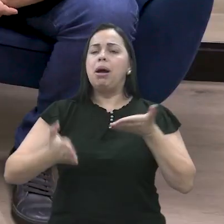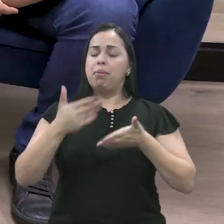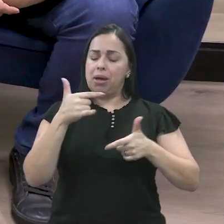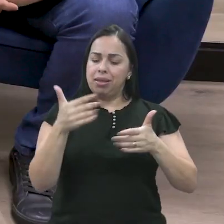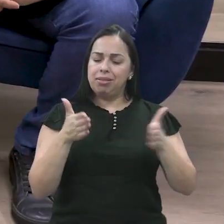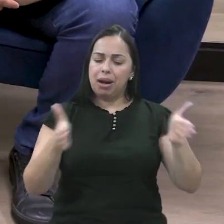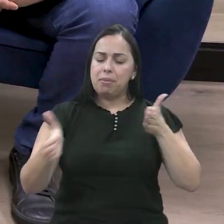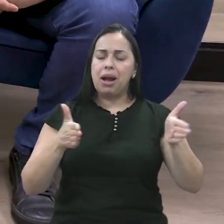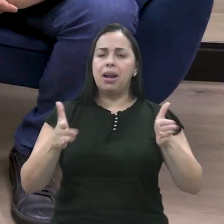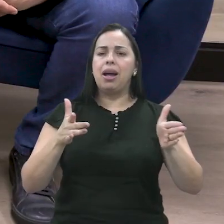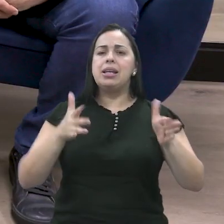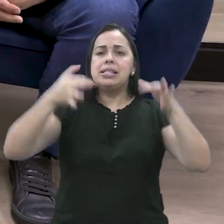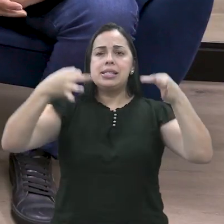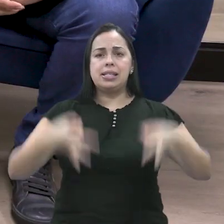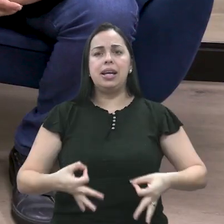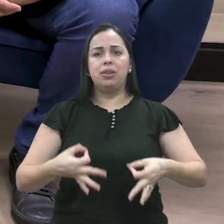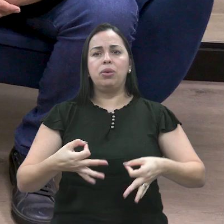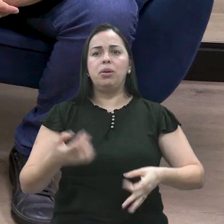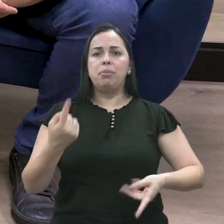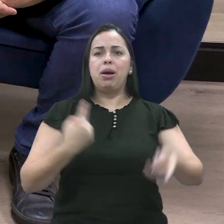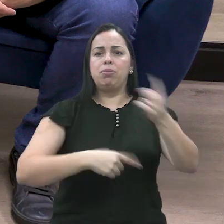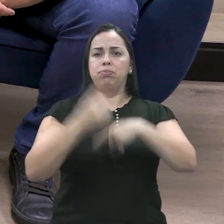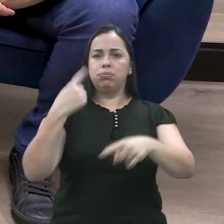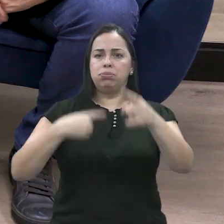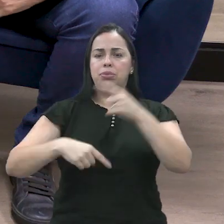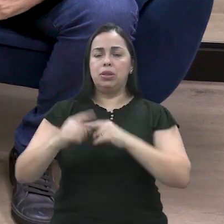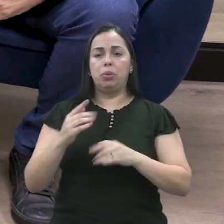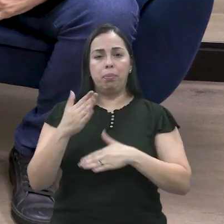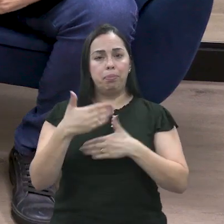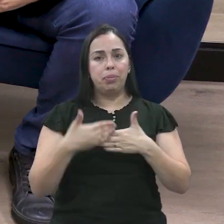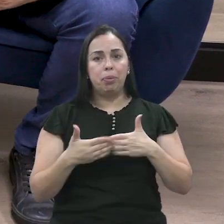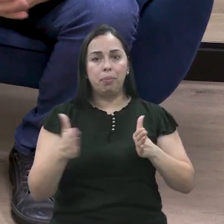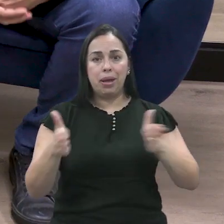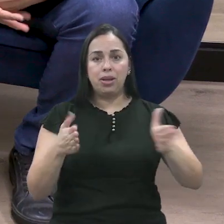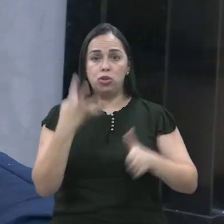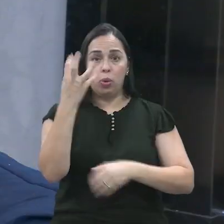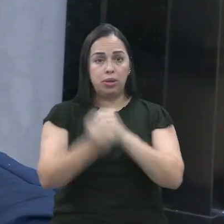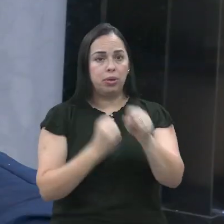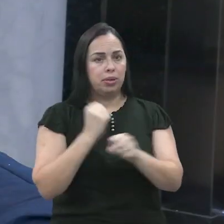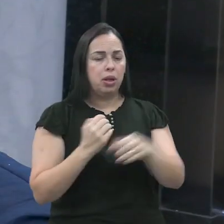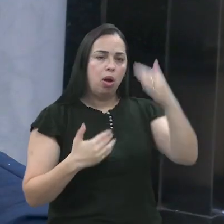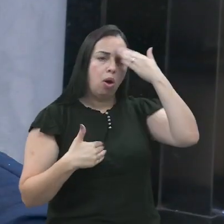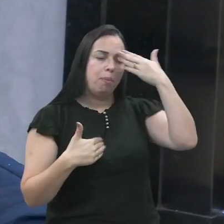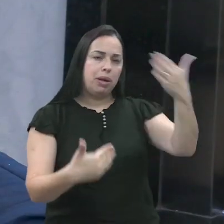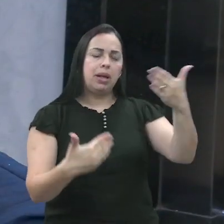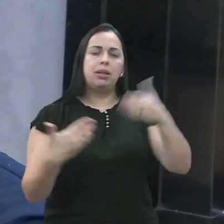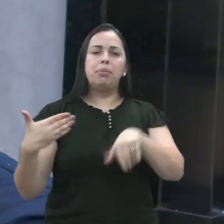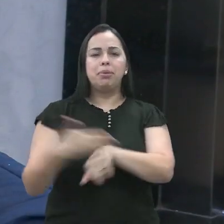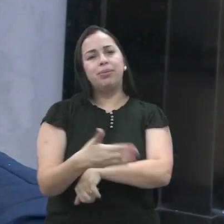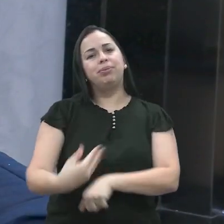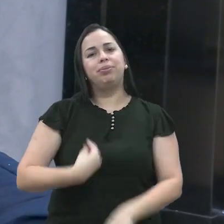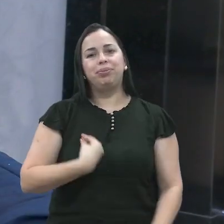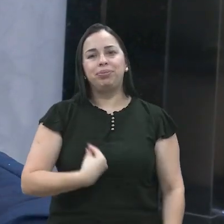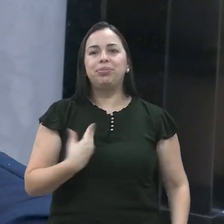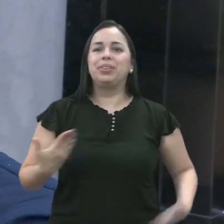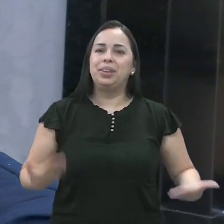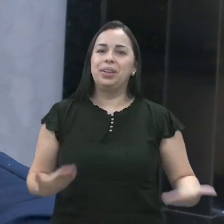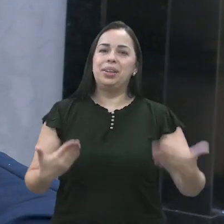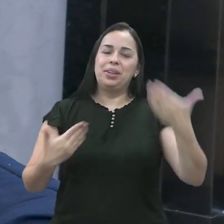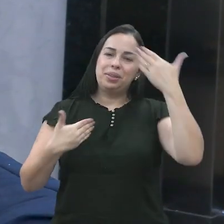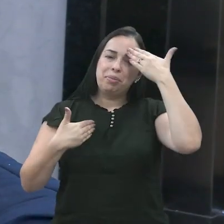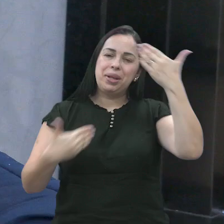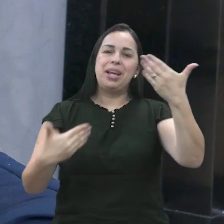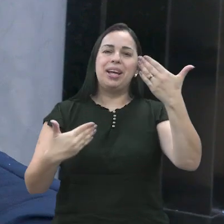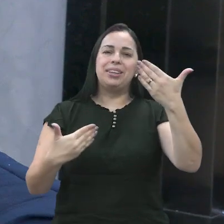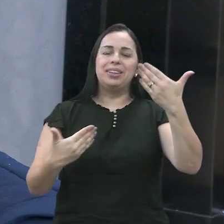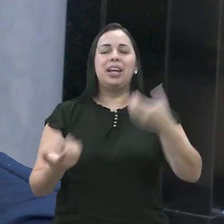que traga realmente resultados positivos para a nossa cidade ao longo de 4 anos. Abrantes, eu agradeço pela sua presença. É isso,